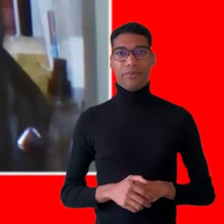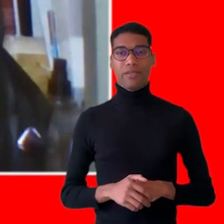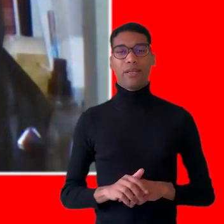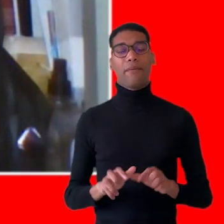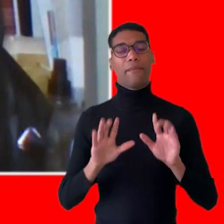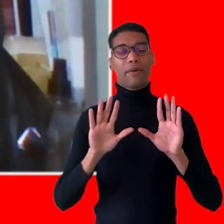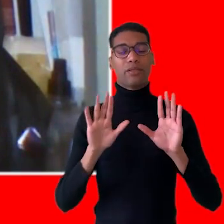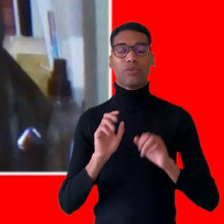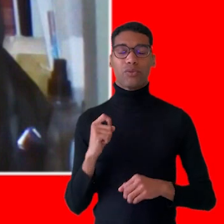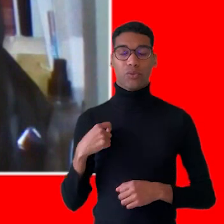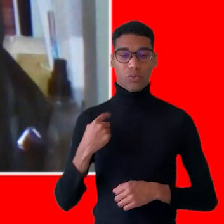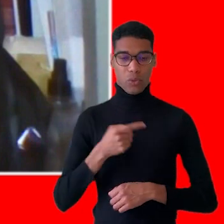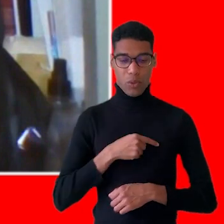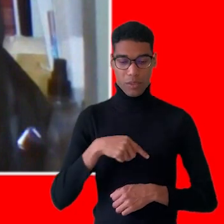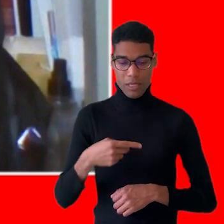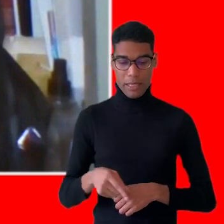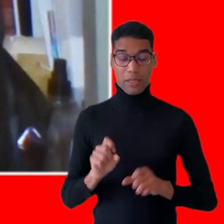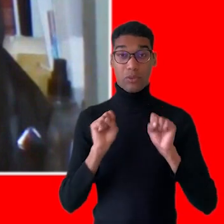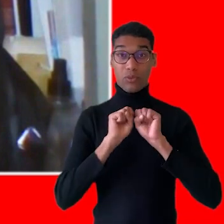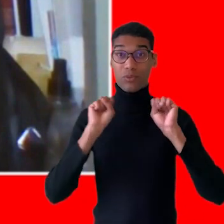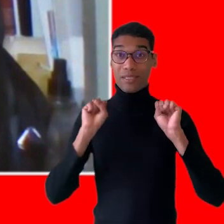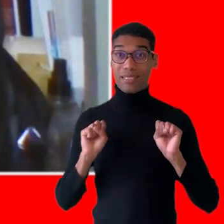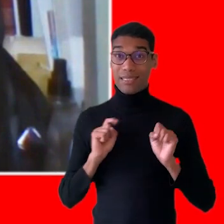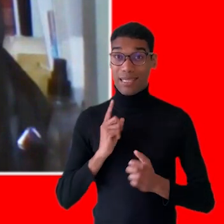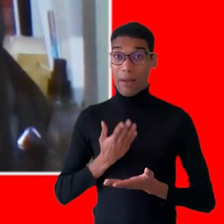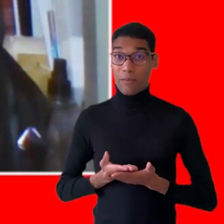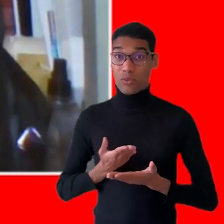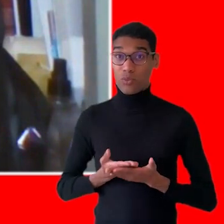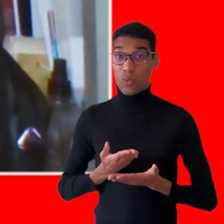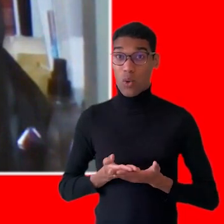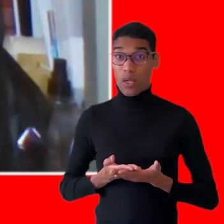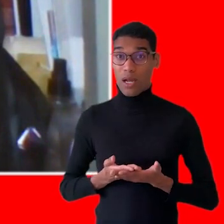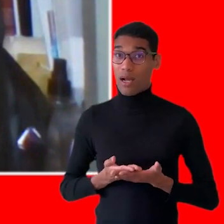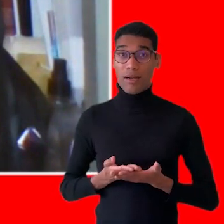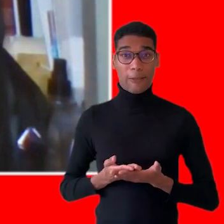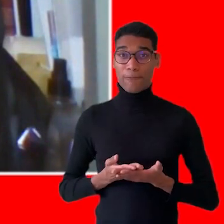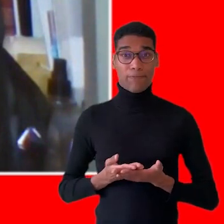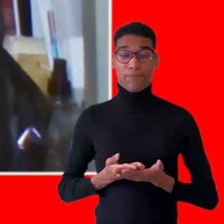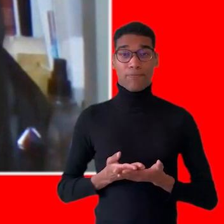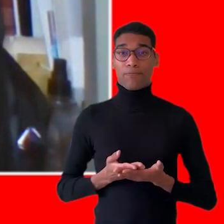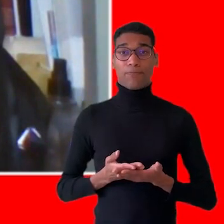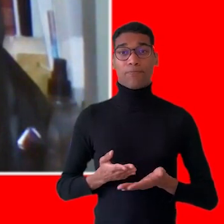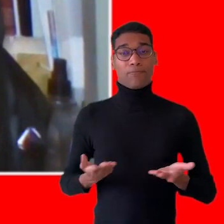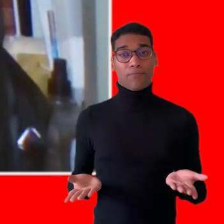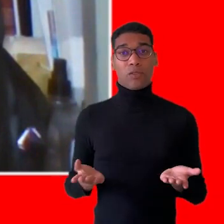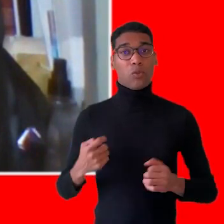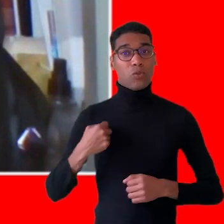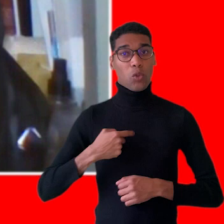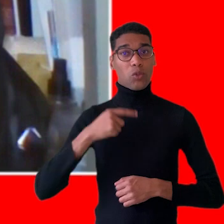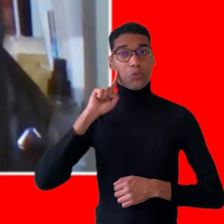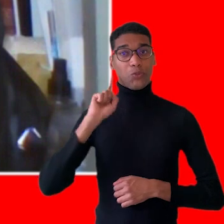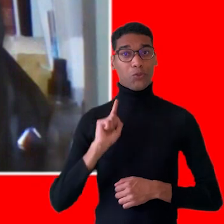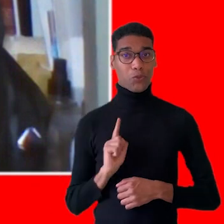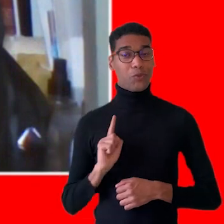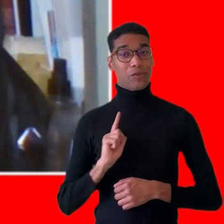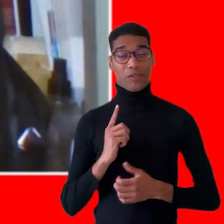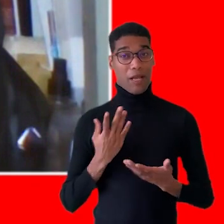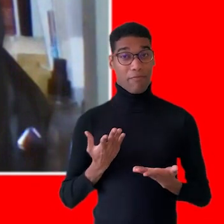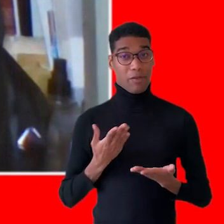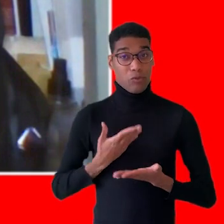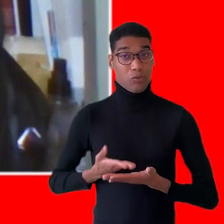Mas nós, no nosso sistema escolar, somos apartados desse tipo de